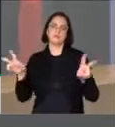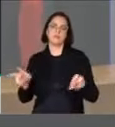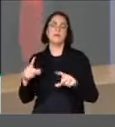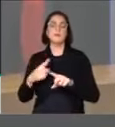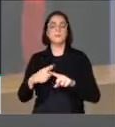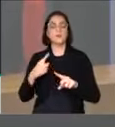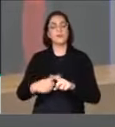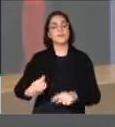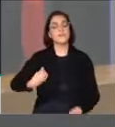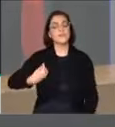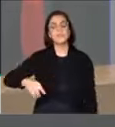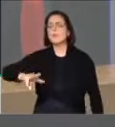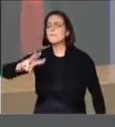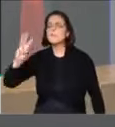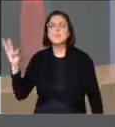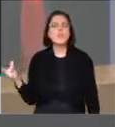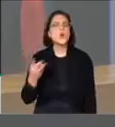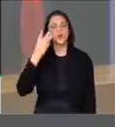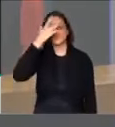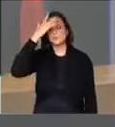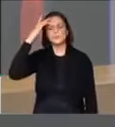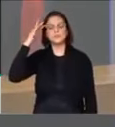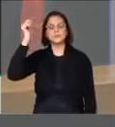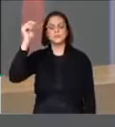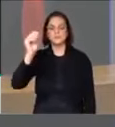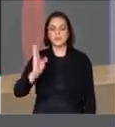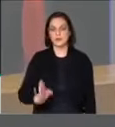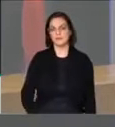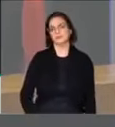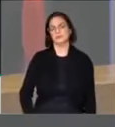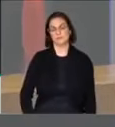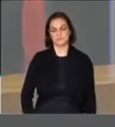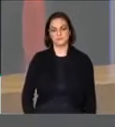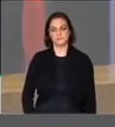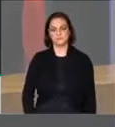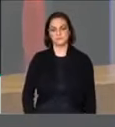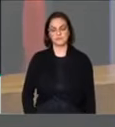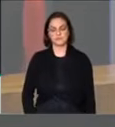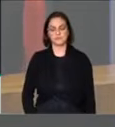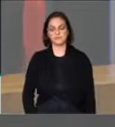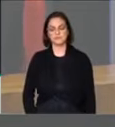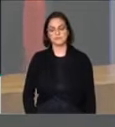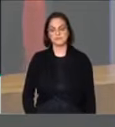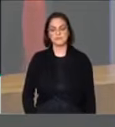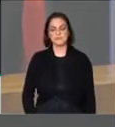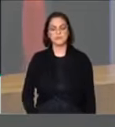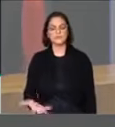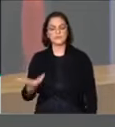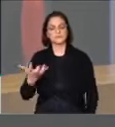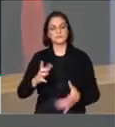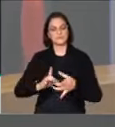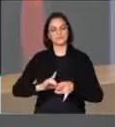vida de milhões de brasileiros e brasileiras. Então, liberdade para os